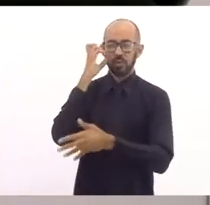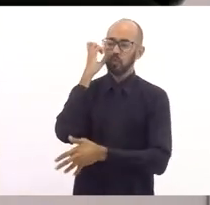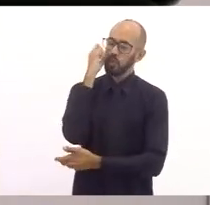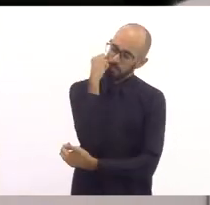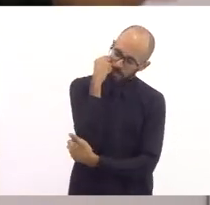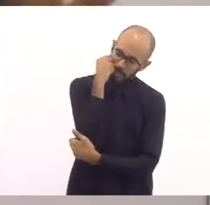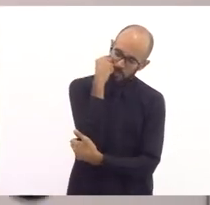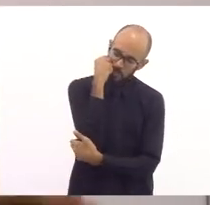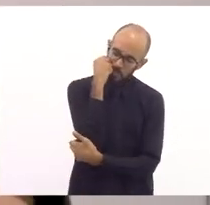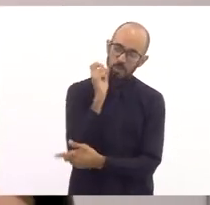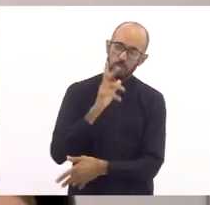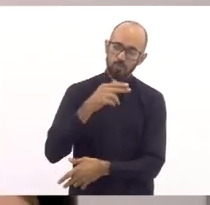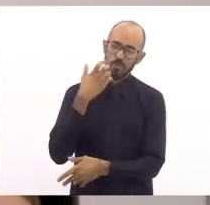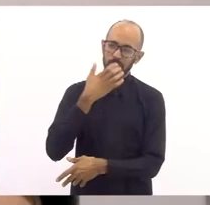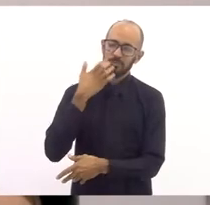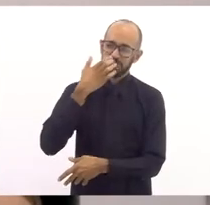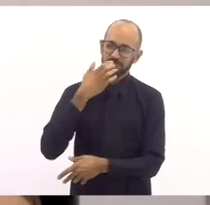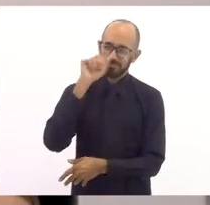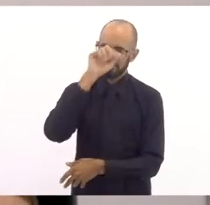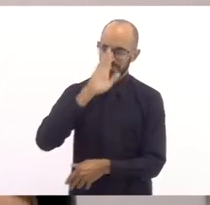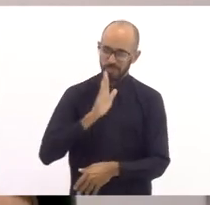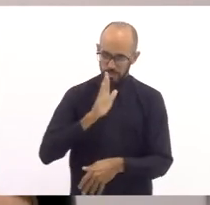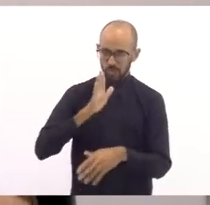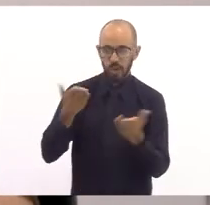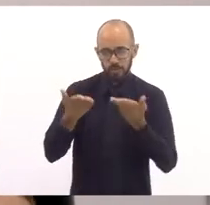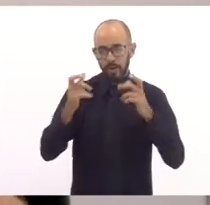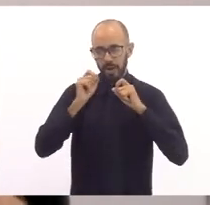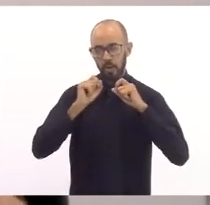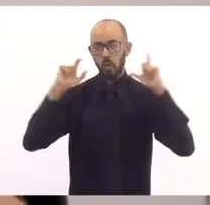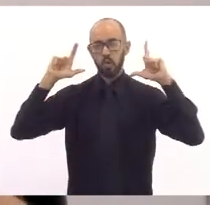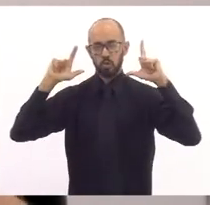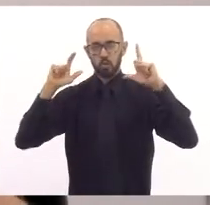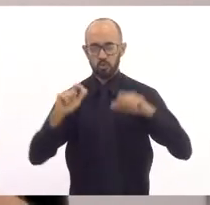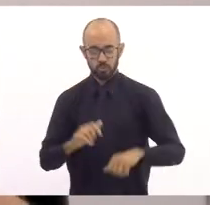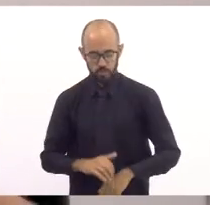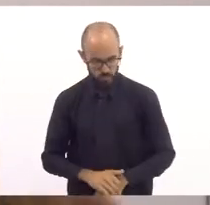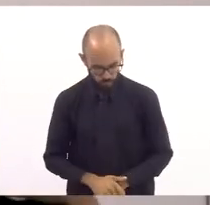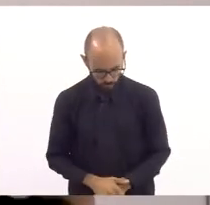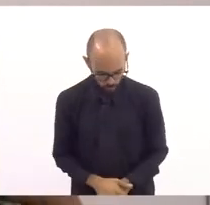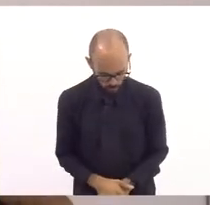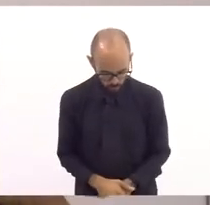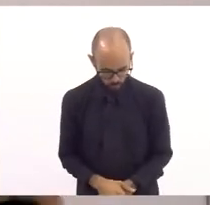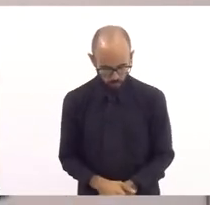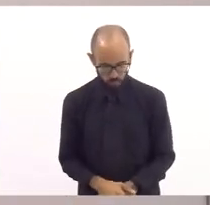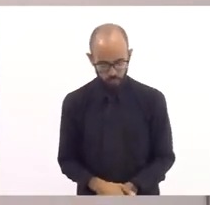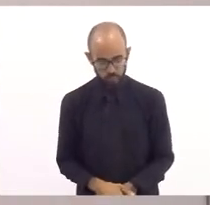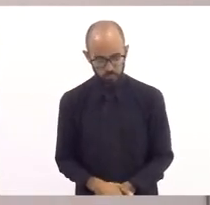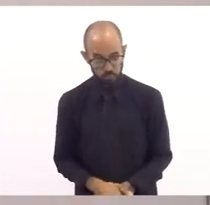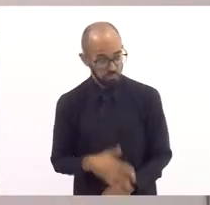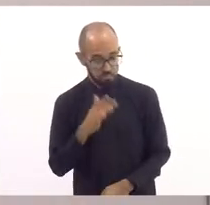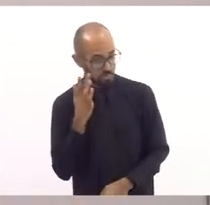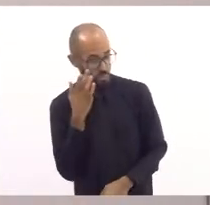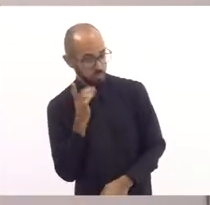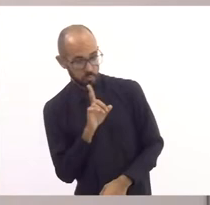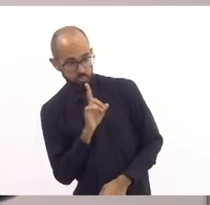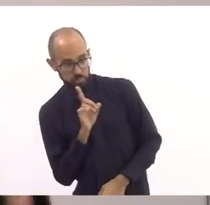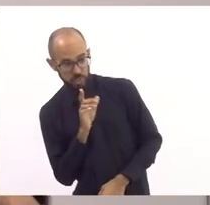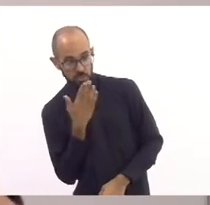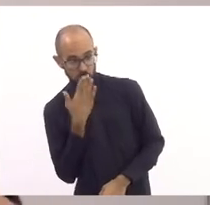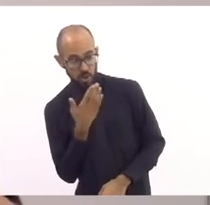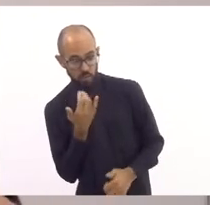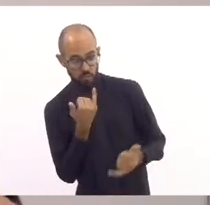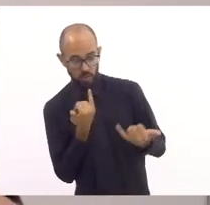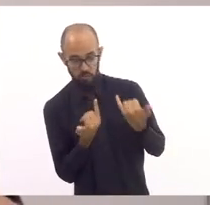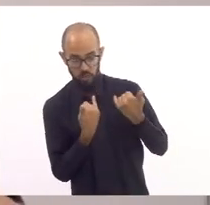e acordou. Bom, mas no que ele acordou, não sei em qual foram os dados,